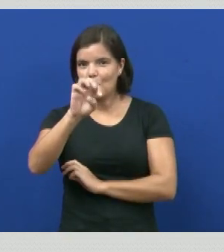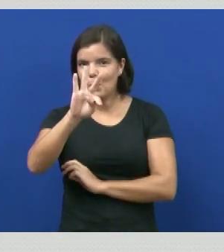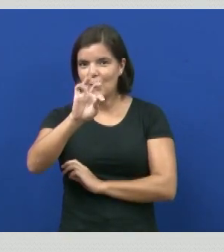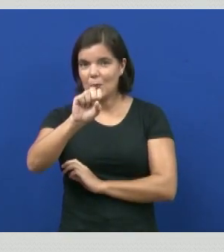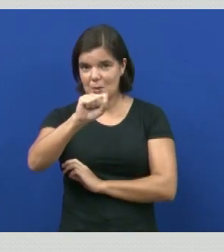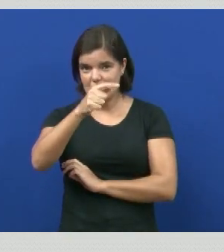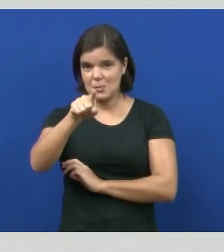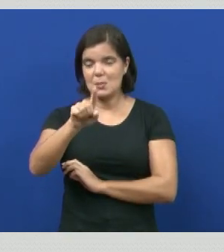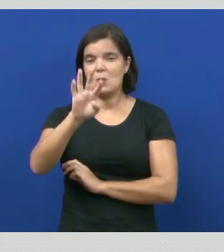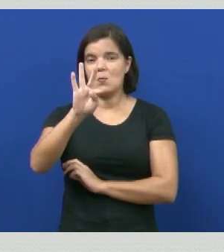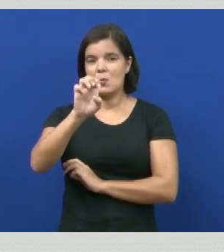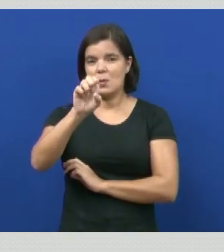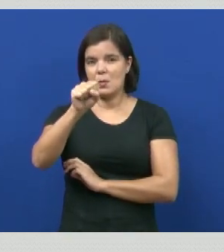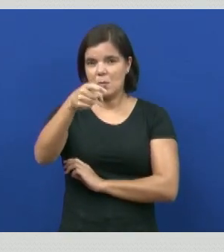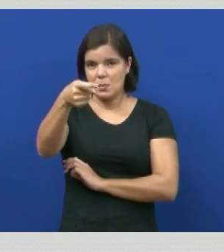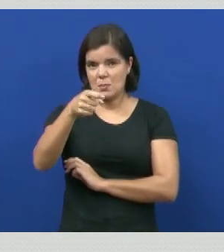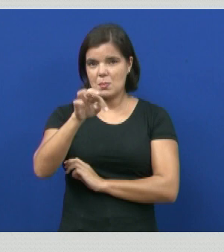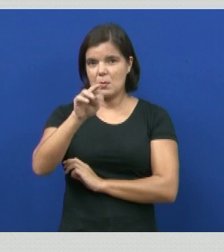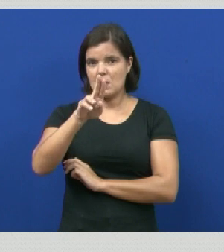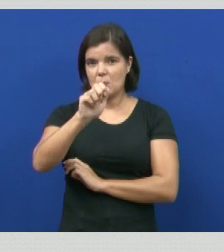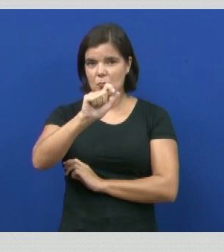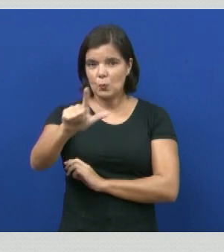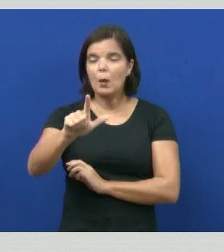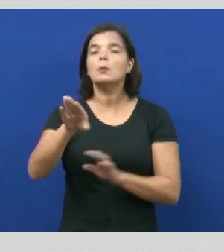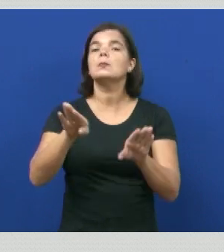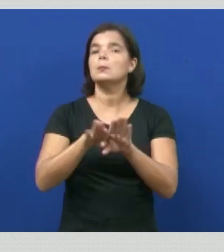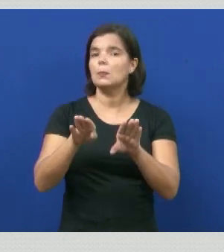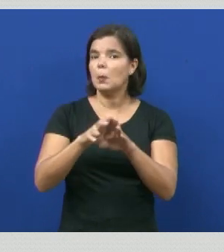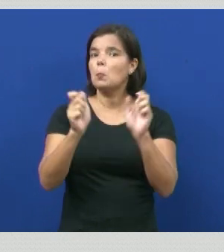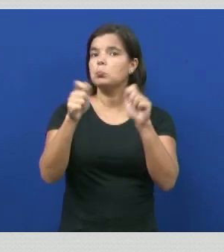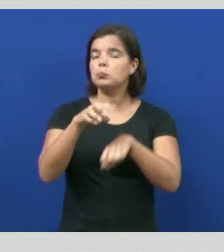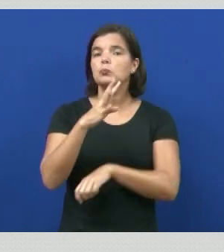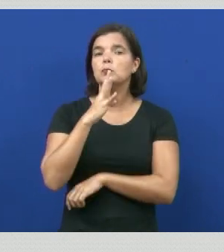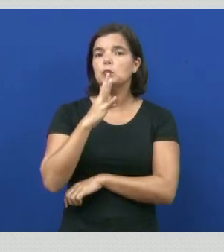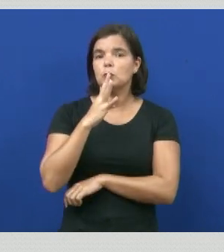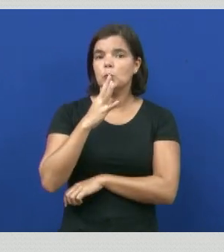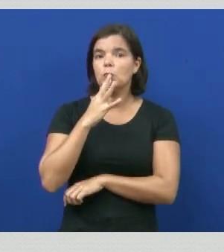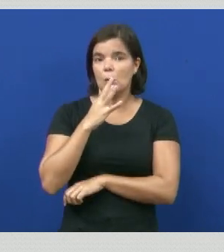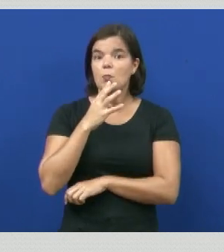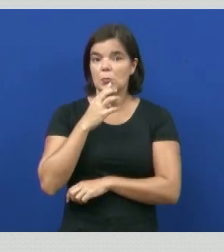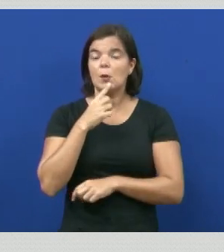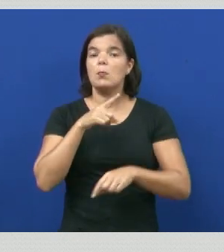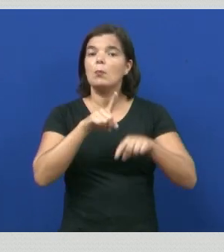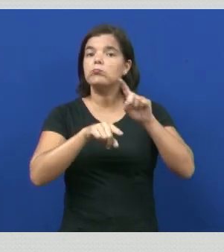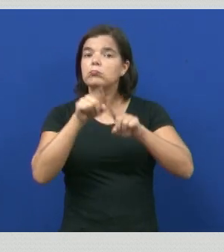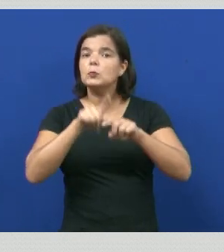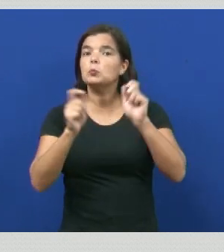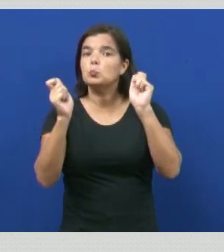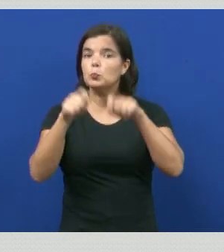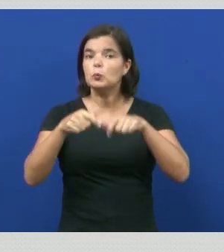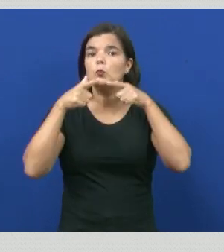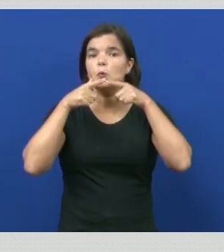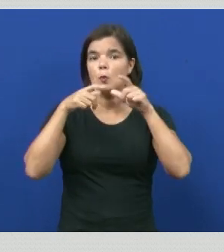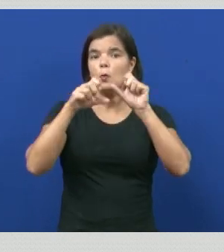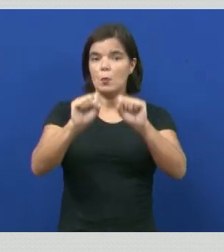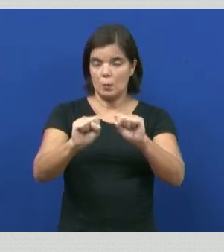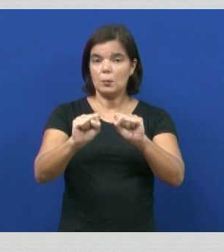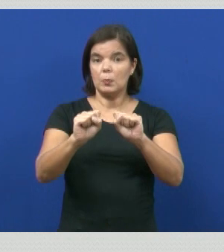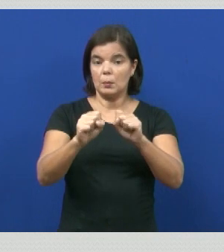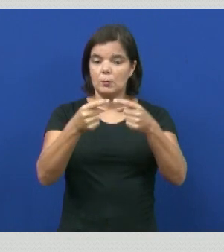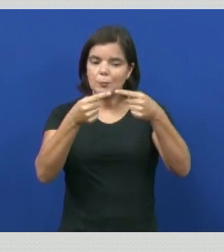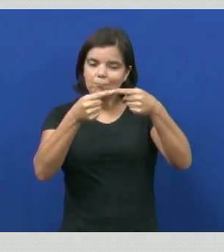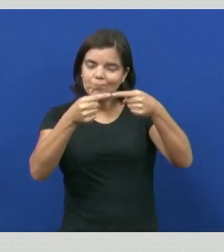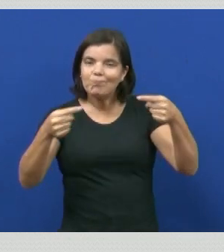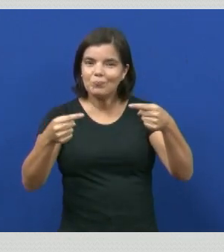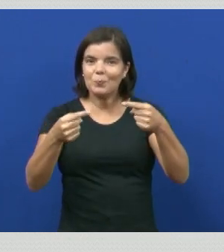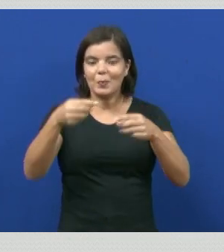Coesão textual também pode ser chamado, ou considerado mecanismos linguísticos que permitem uma conexão lógica-semântica entre as